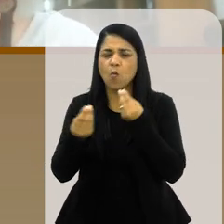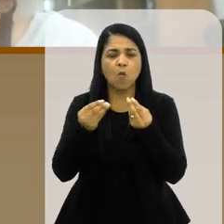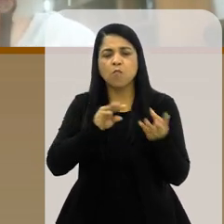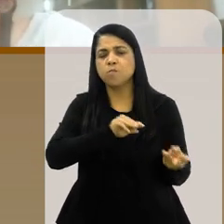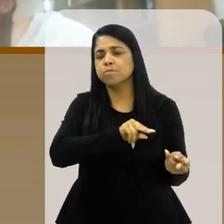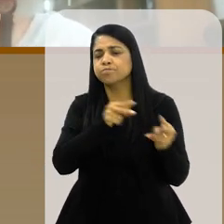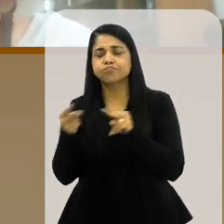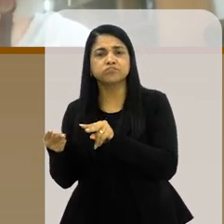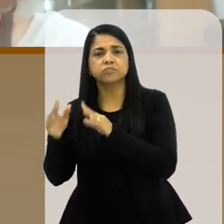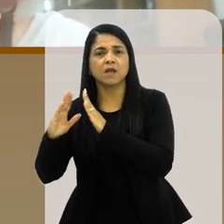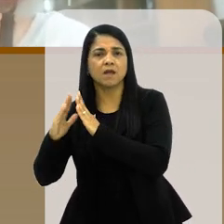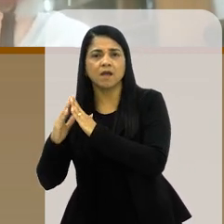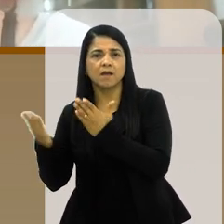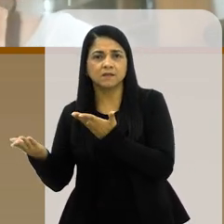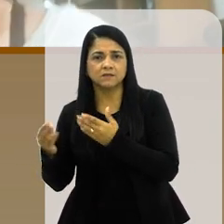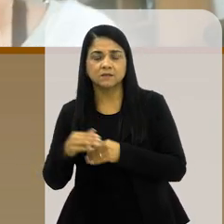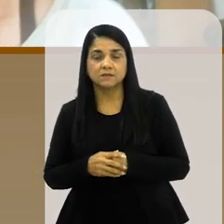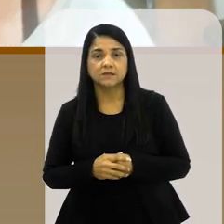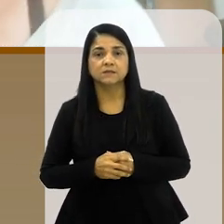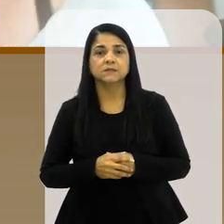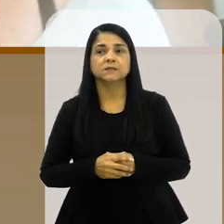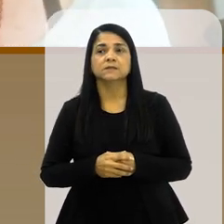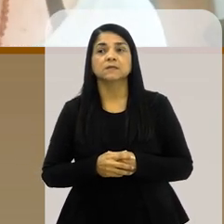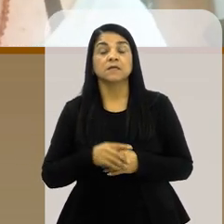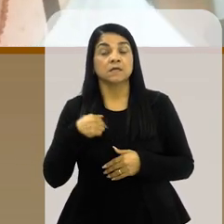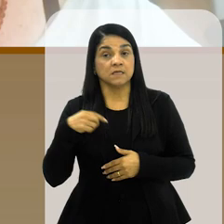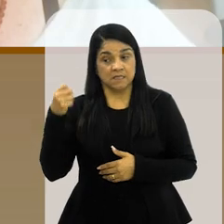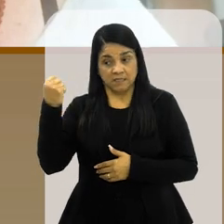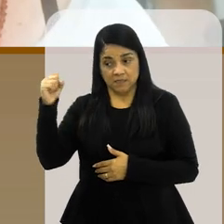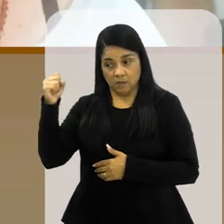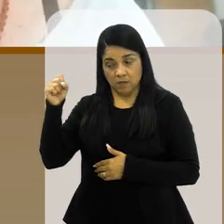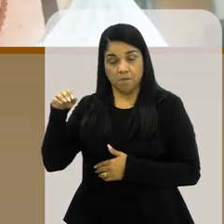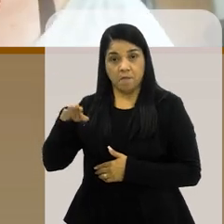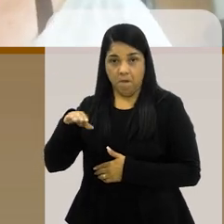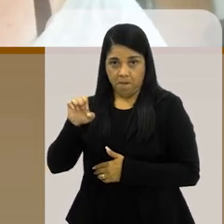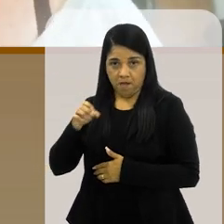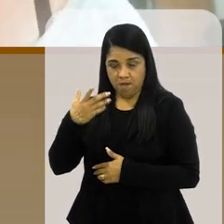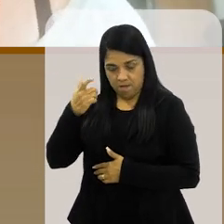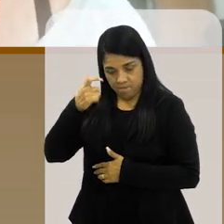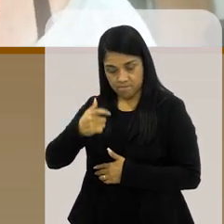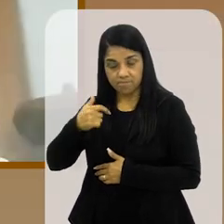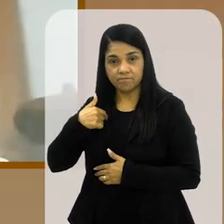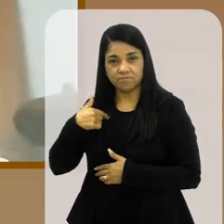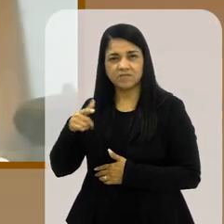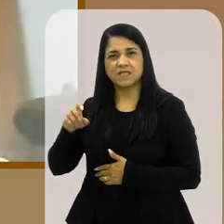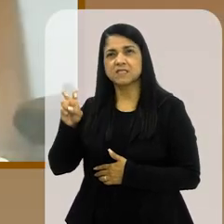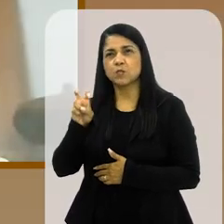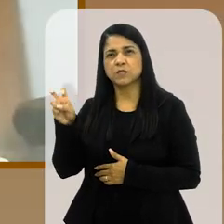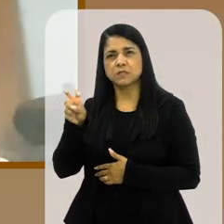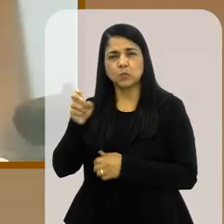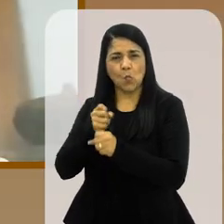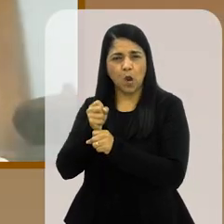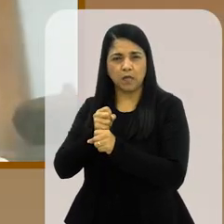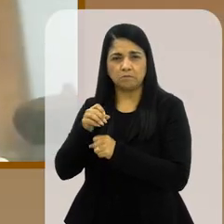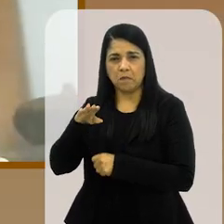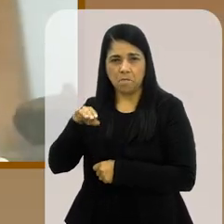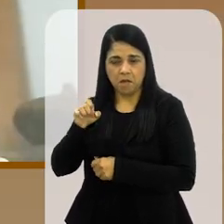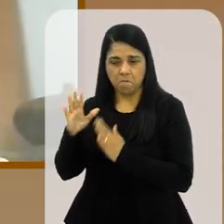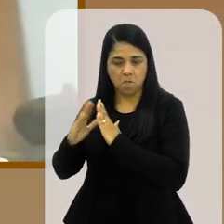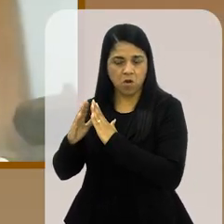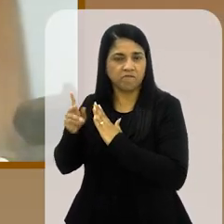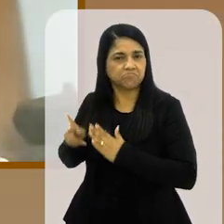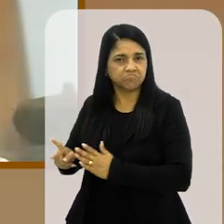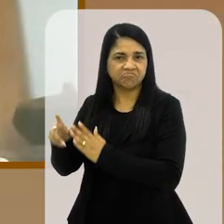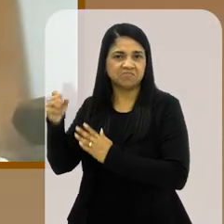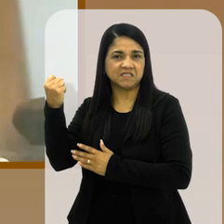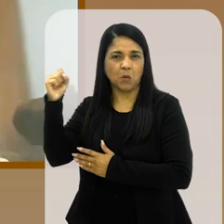transição, essa mudança? Bom, Saquarema, minha mãe estava aqui há 55 anos atrás, ela já estava aqui,